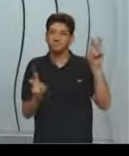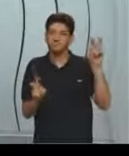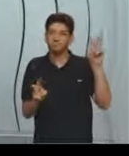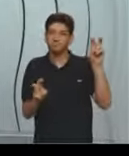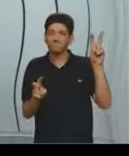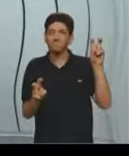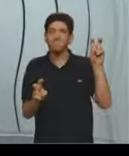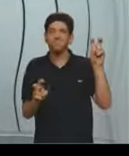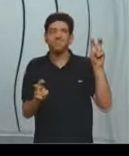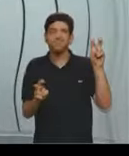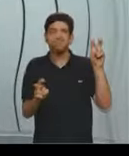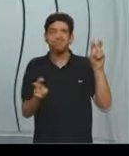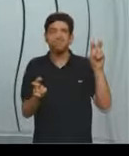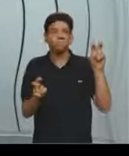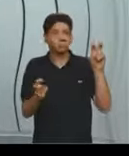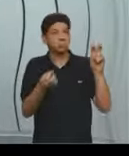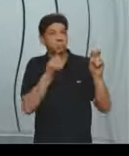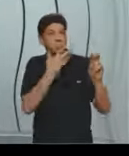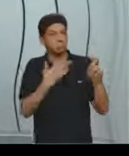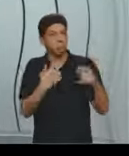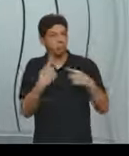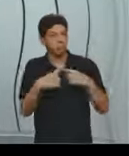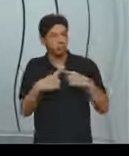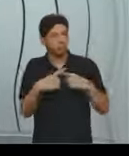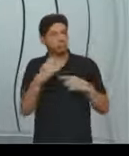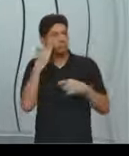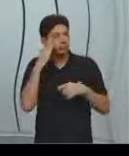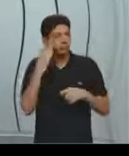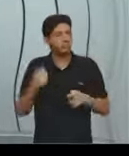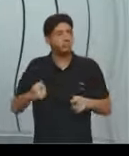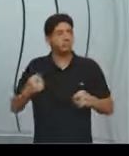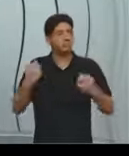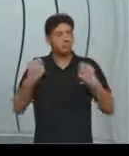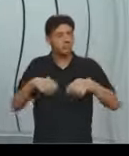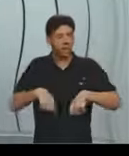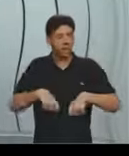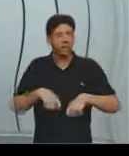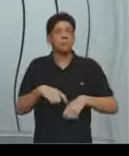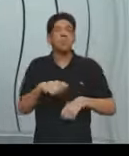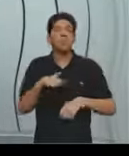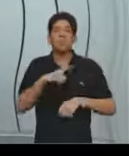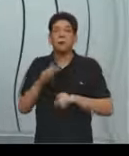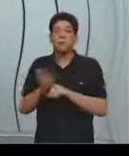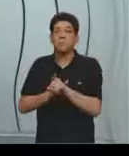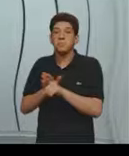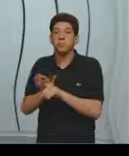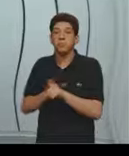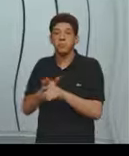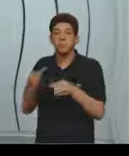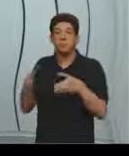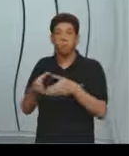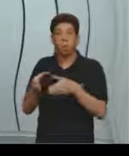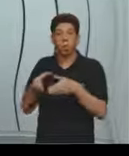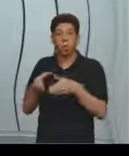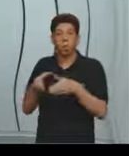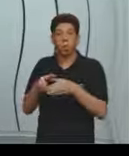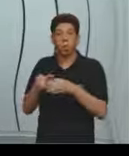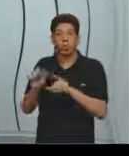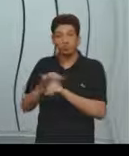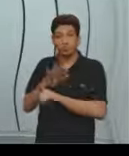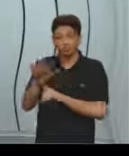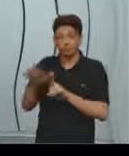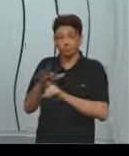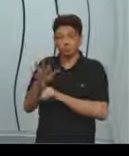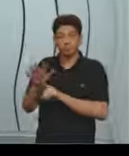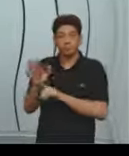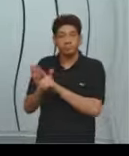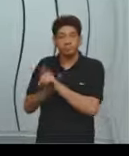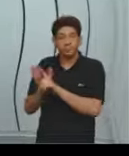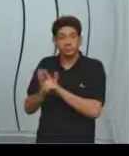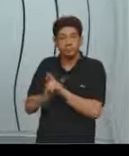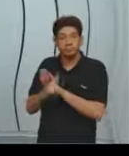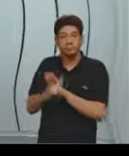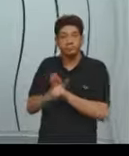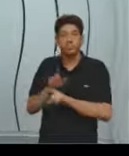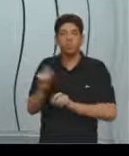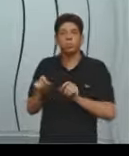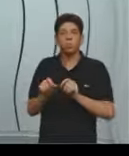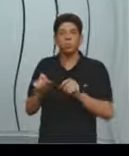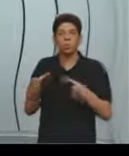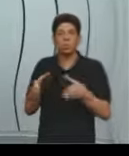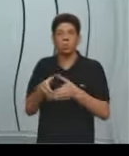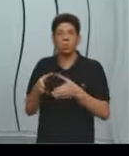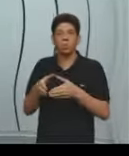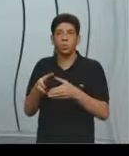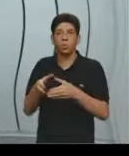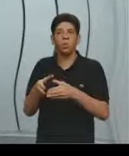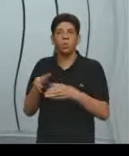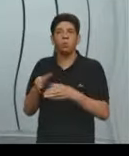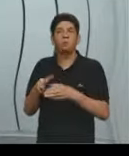ela empiricamente porque o que acontece nas pesquisas que a gente faz inclusive o grupo especi dentro acém sociais quem pesquisa mais isso é o grupo da